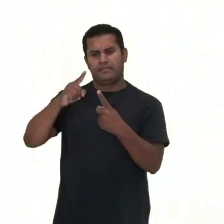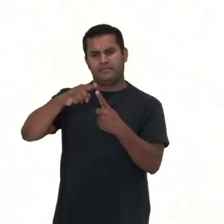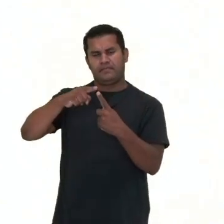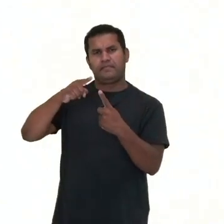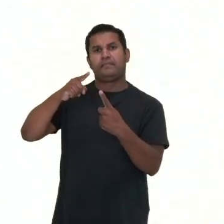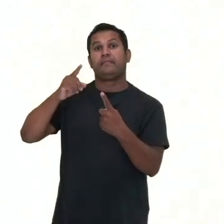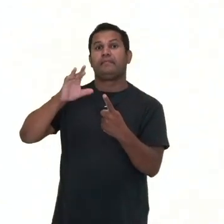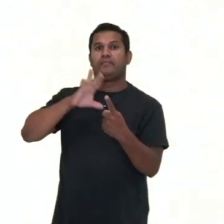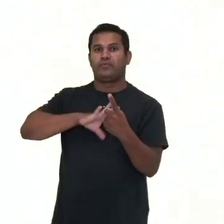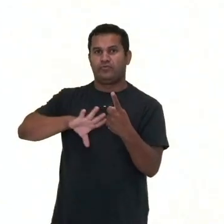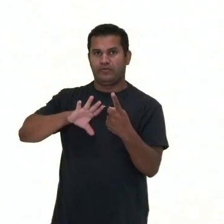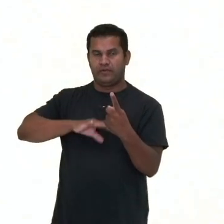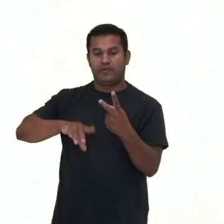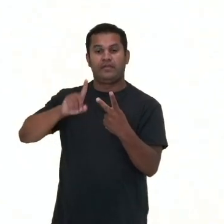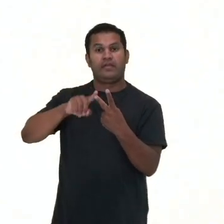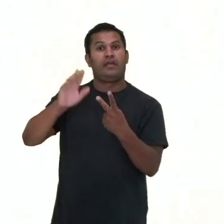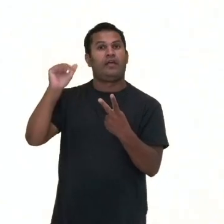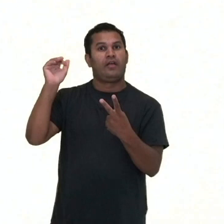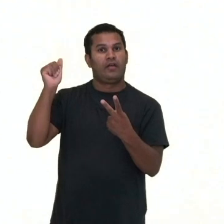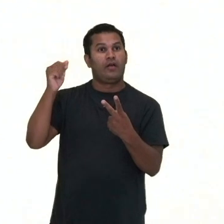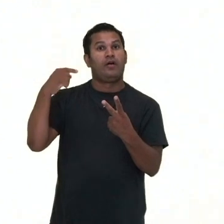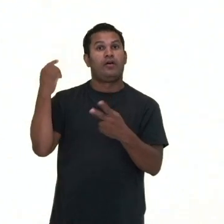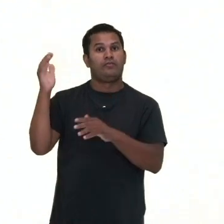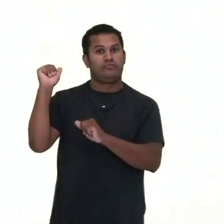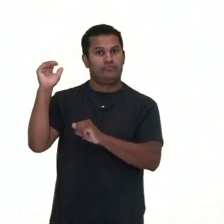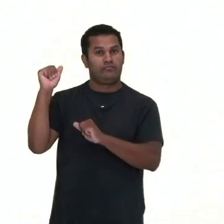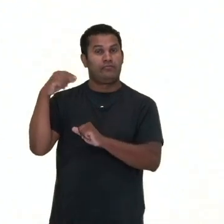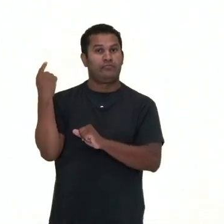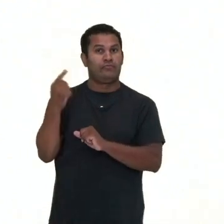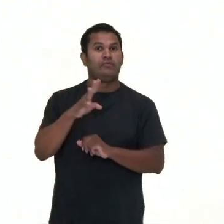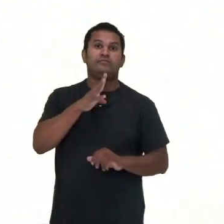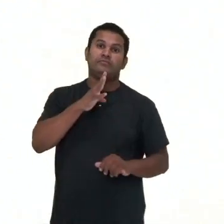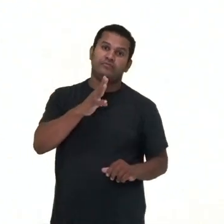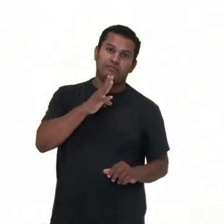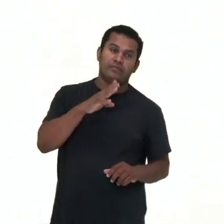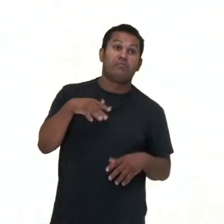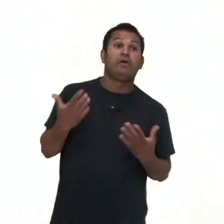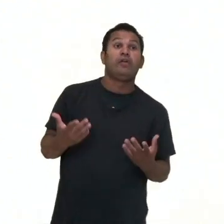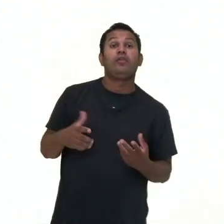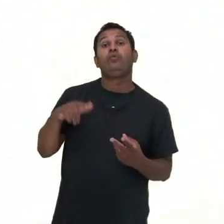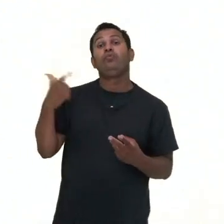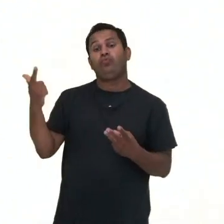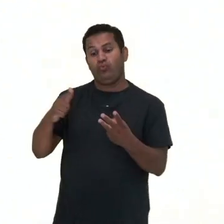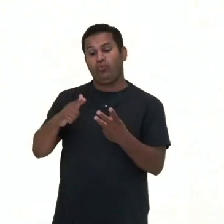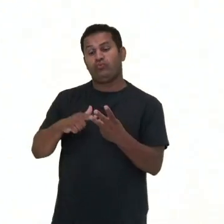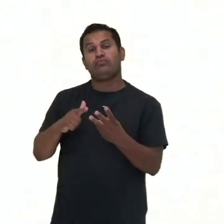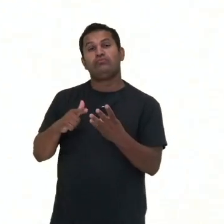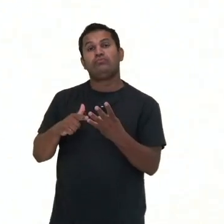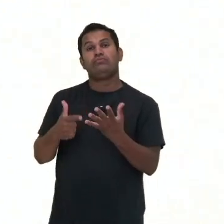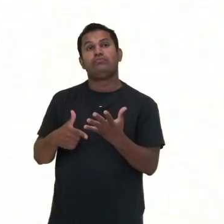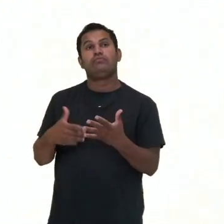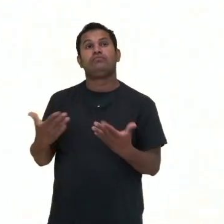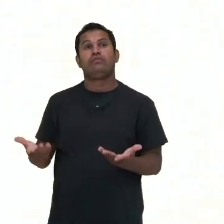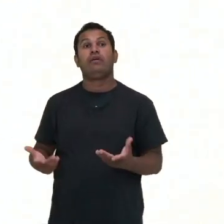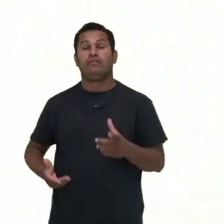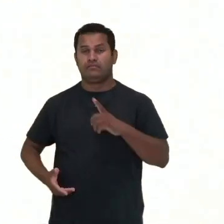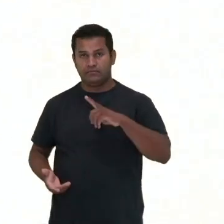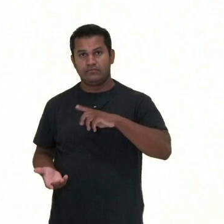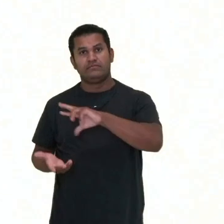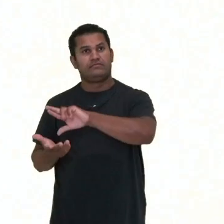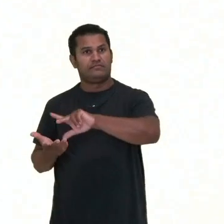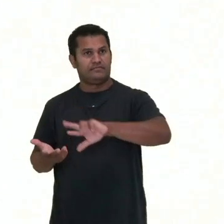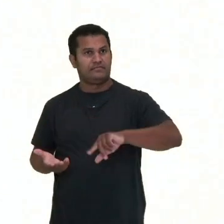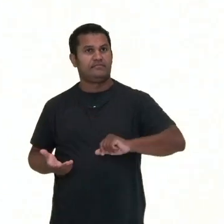nas grandes navegações. Então veja, além de portugueses e espanhóis, outros europeus também se aventuraram